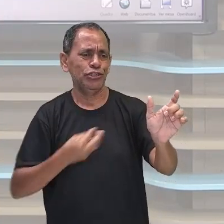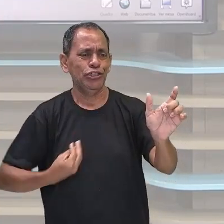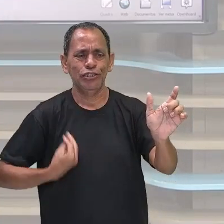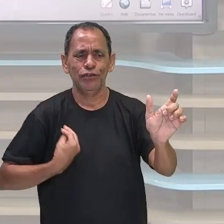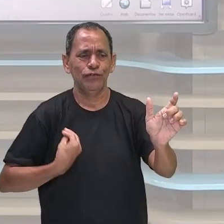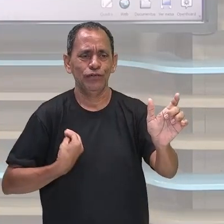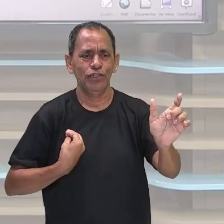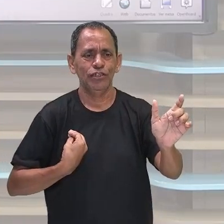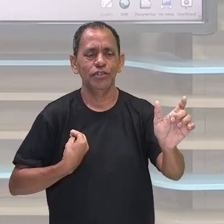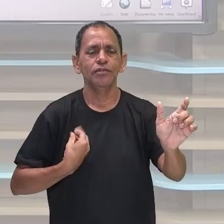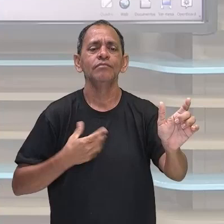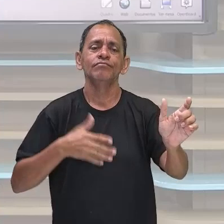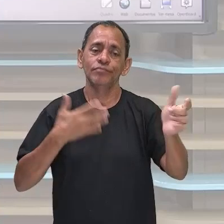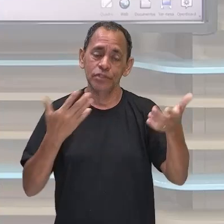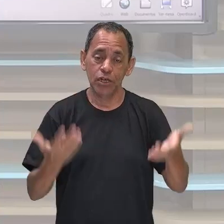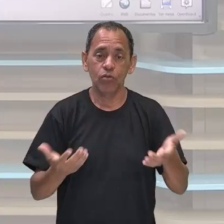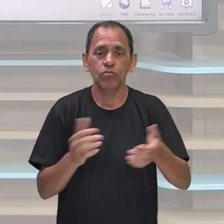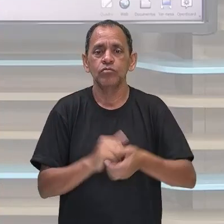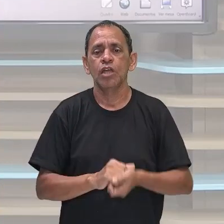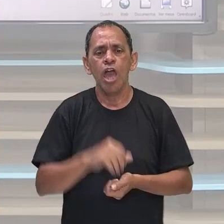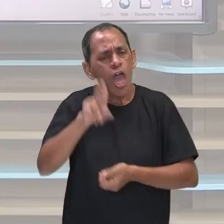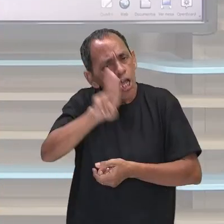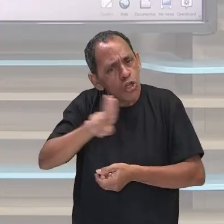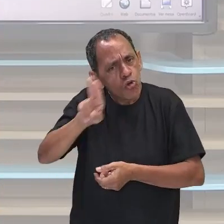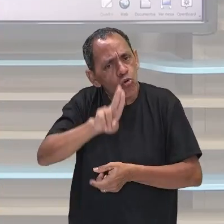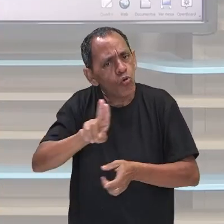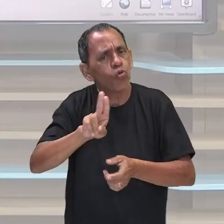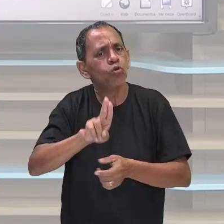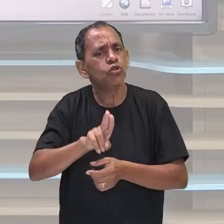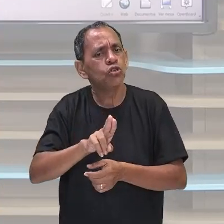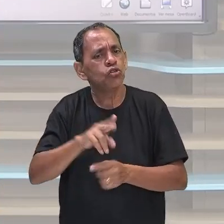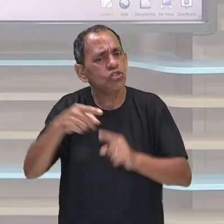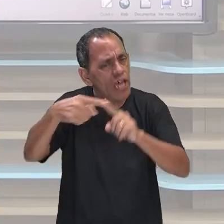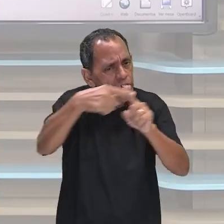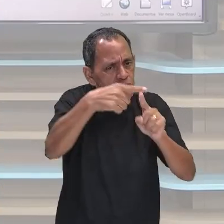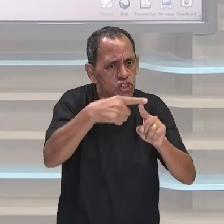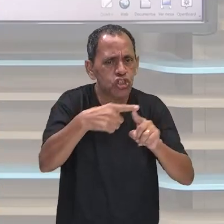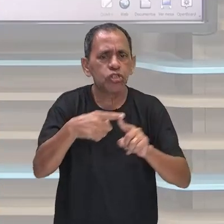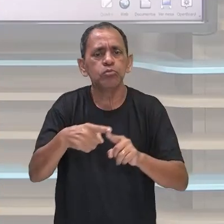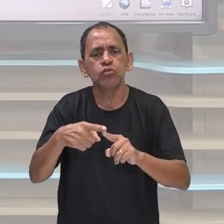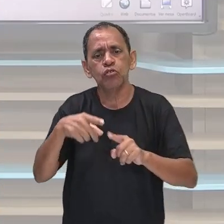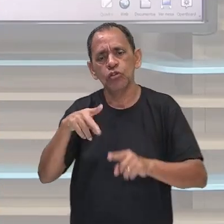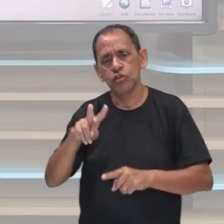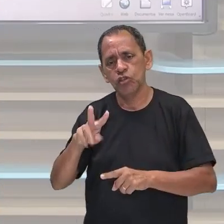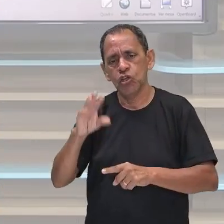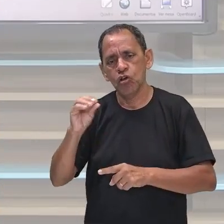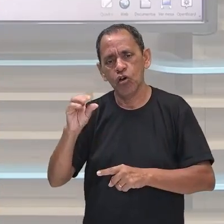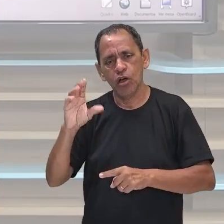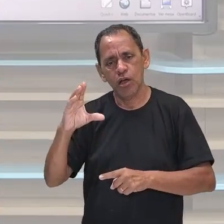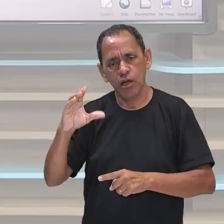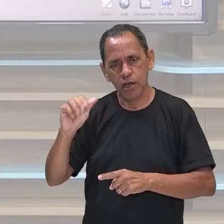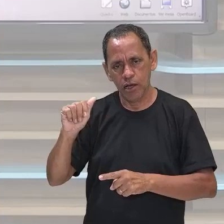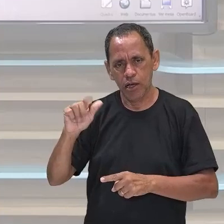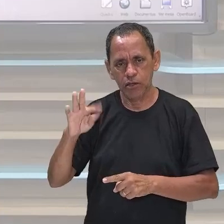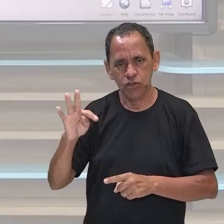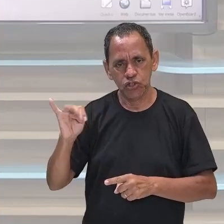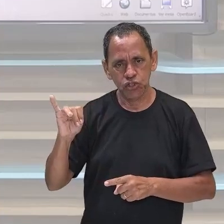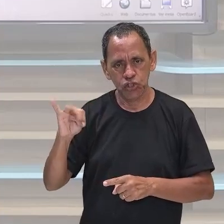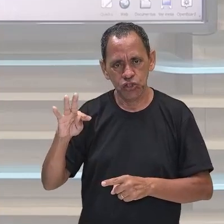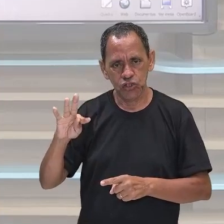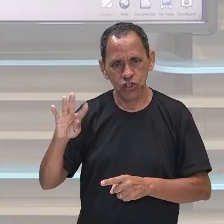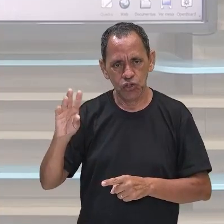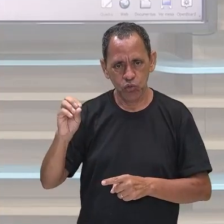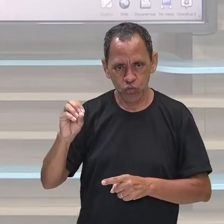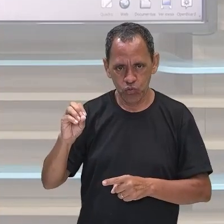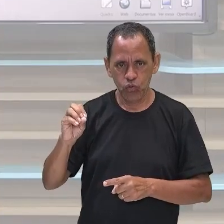vocativo criança para chamar a atenção da criança, para interagir com ela, certo? Estabelecer uma conexão